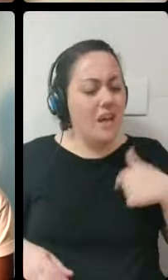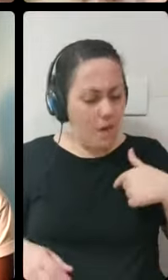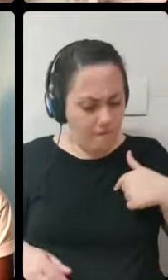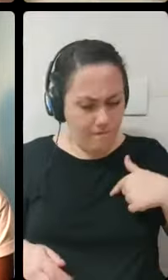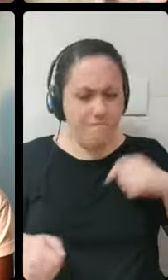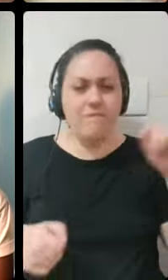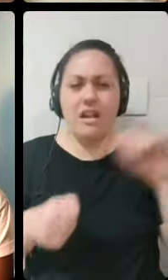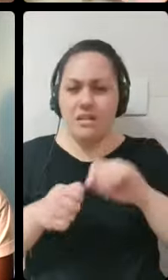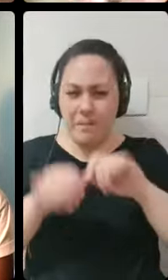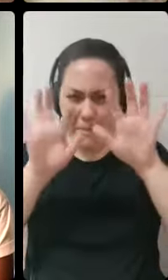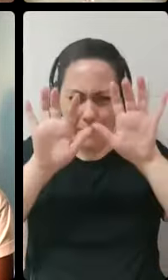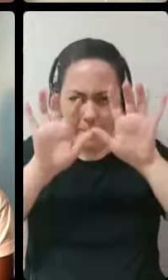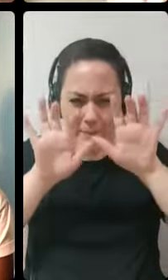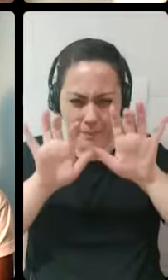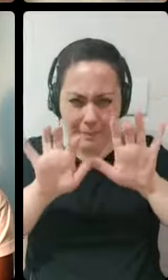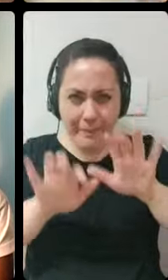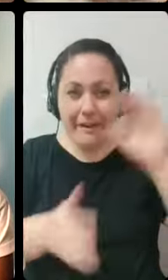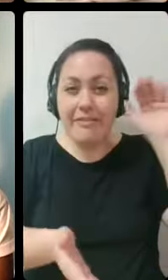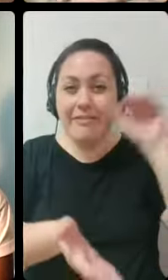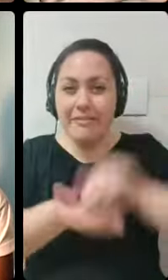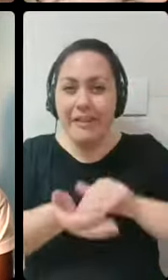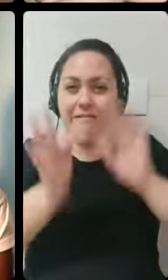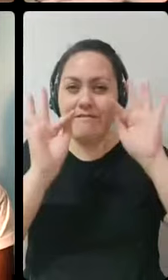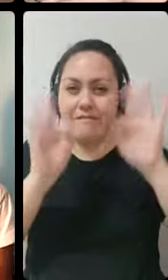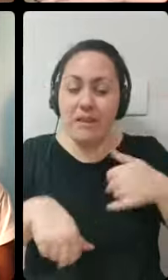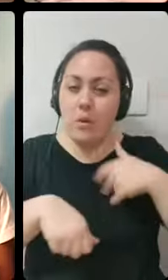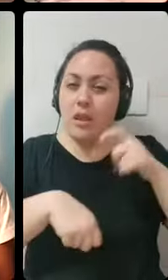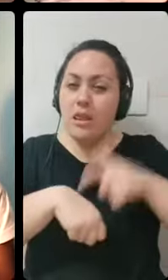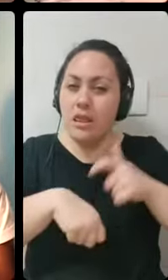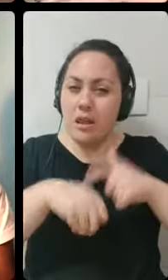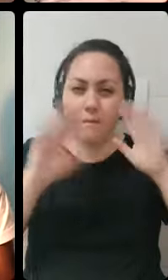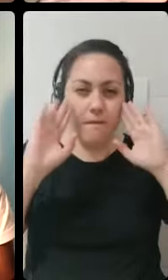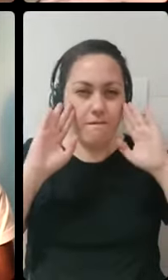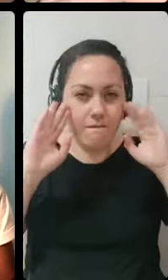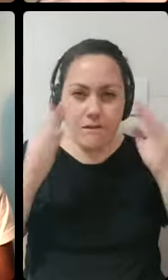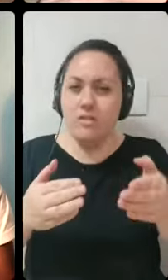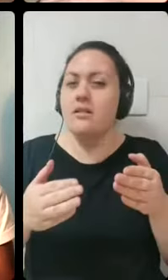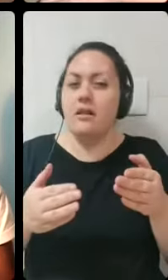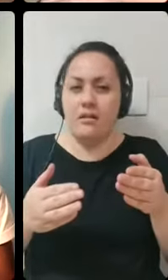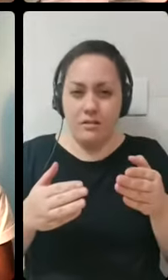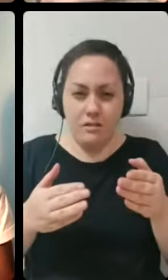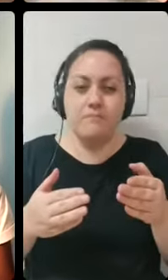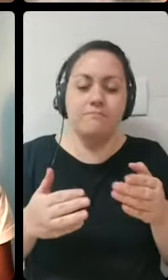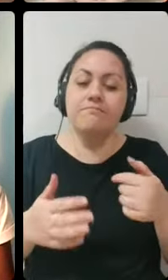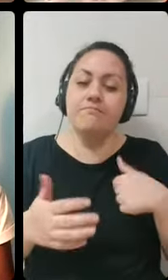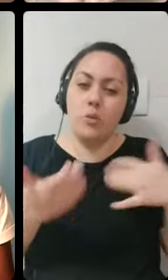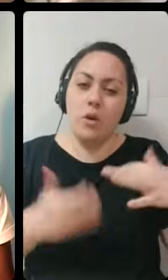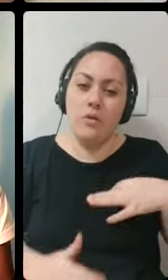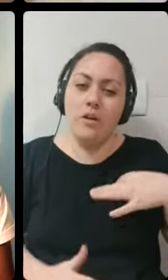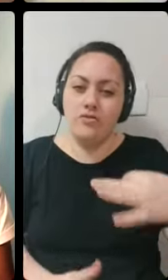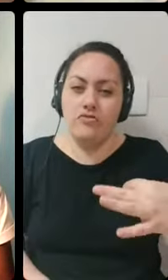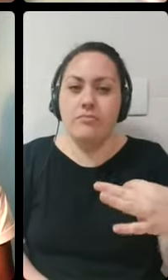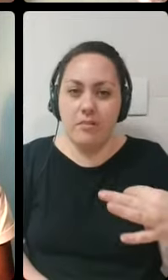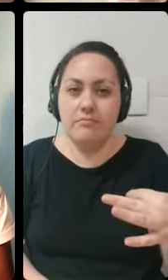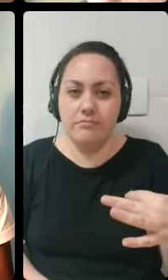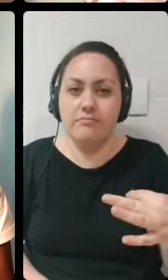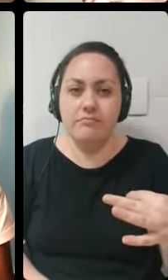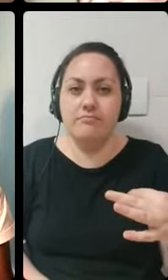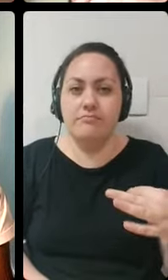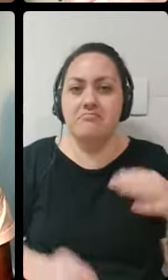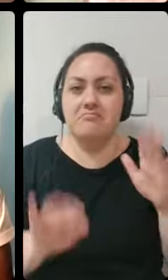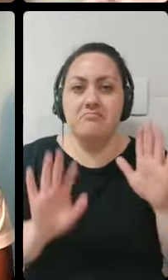vou dedicar o tempo da minha vida que for necessário para fazer esse formulário, e eu vou me candidatar. Mas foi assim, do